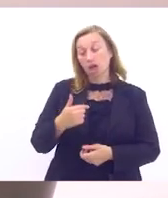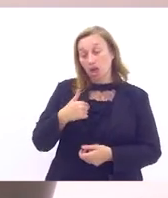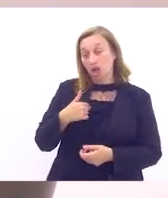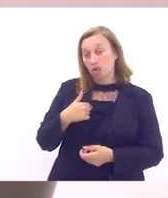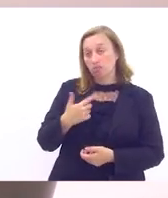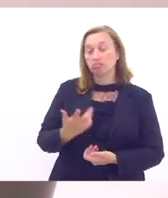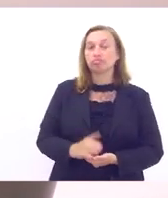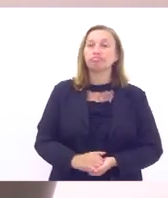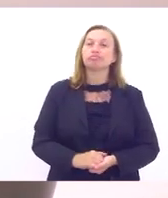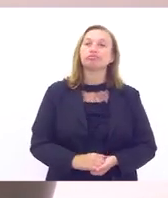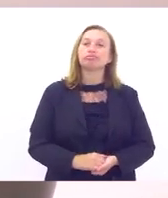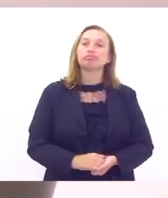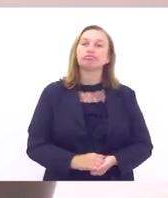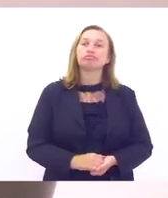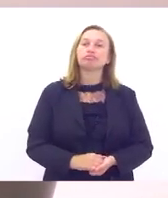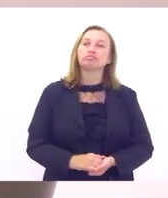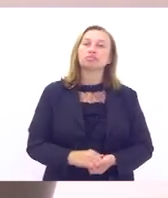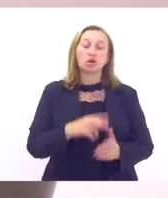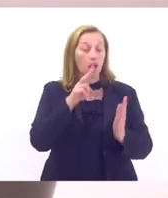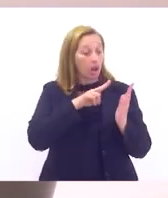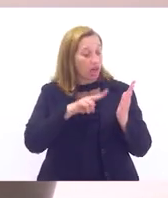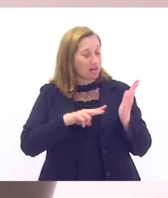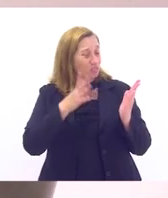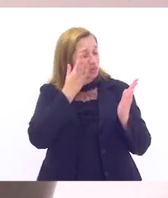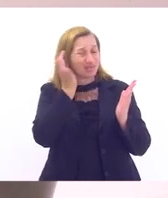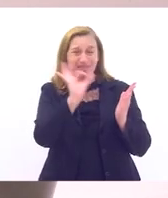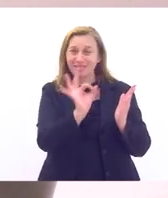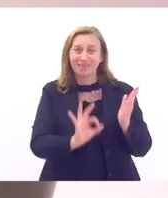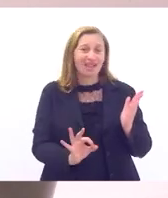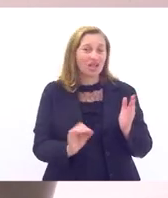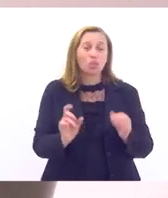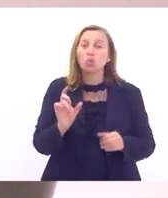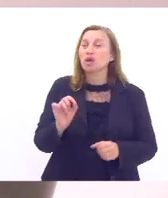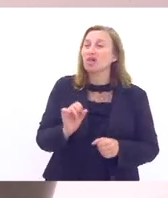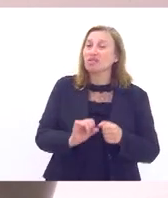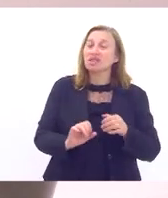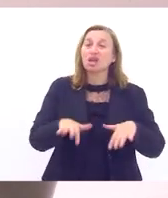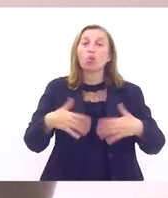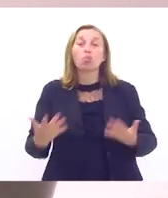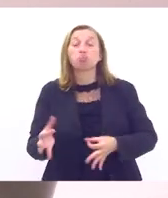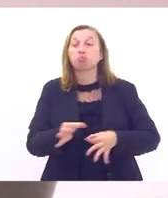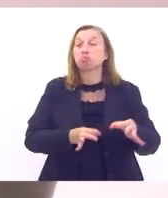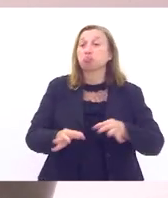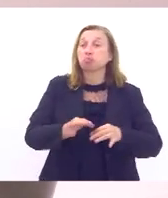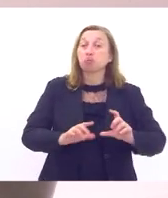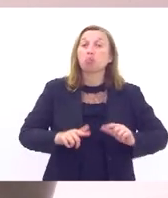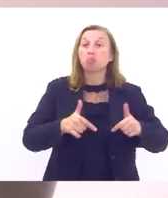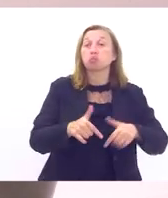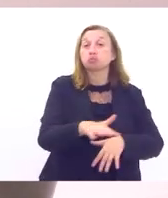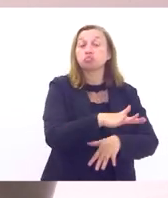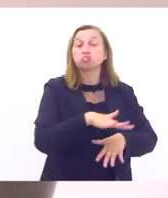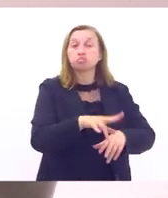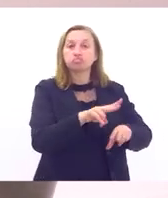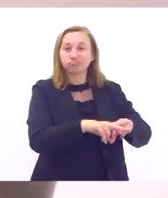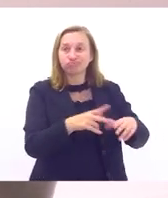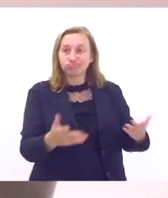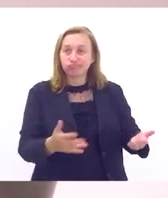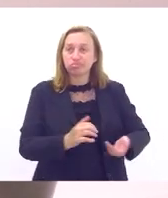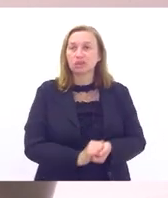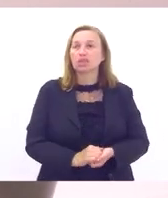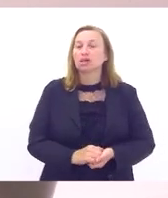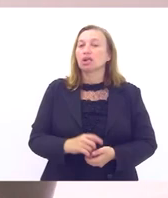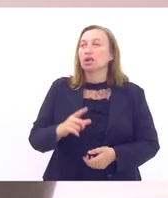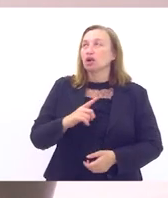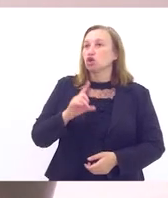lendo, continuo sem entender exatamente o que foi feito e qual o planejamento para as ações no sistema prisional. Destaco aqui um